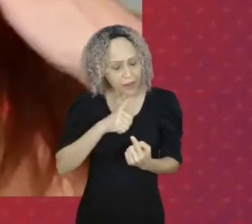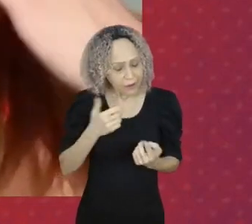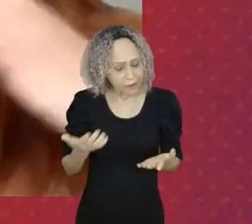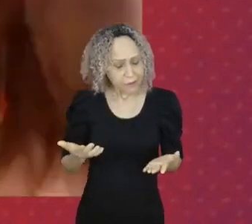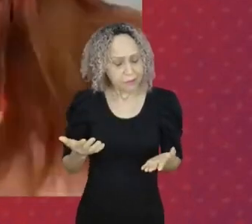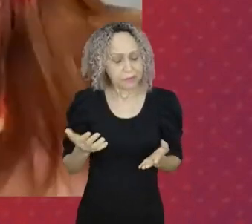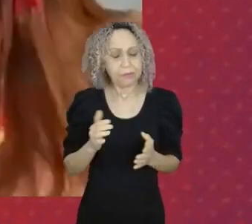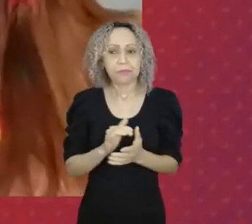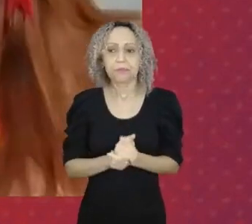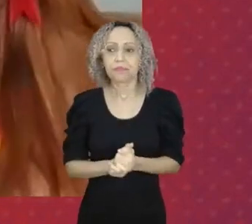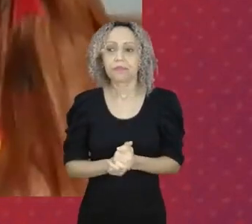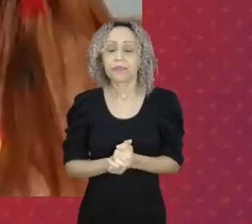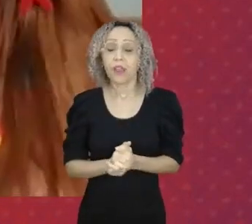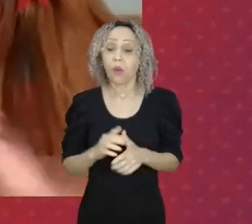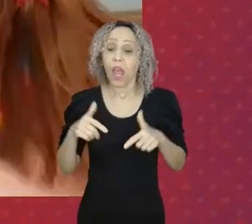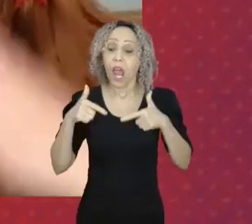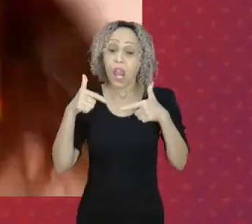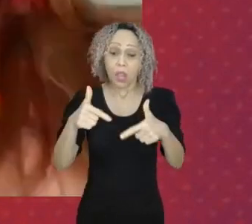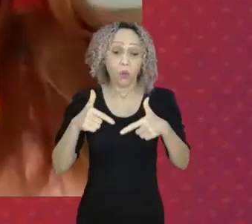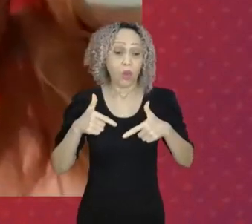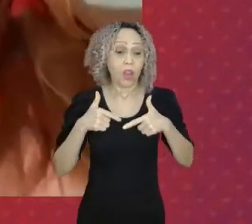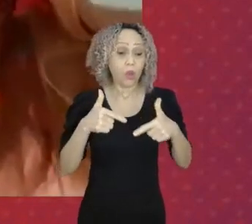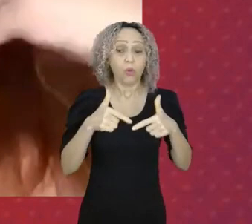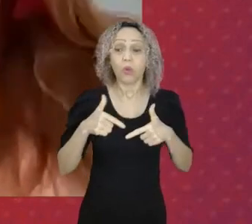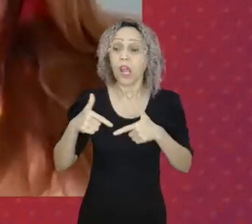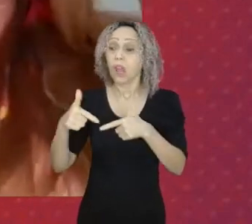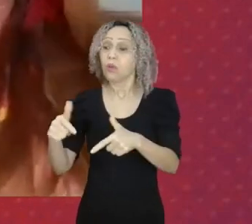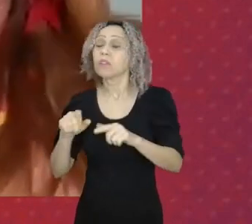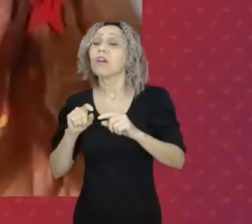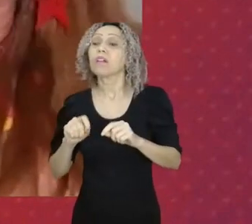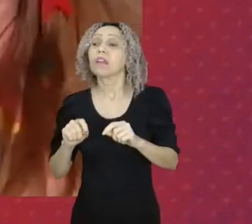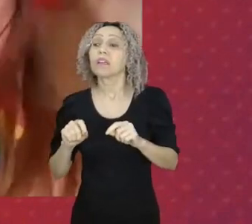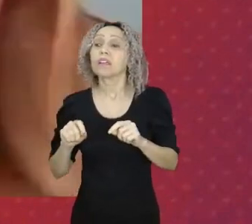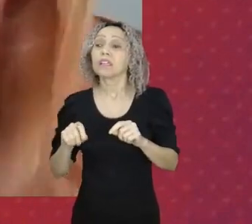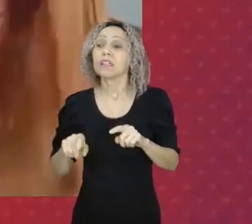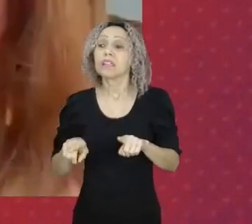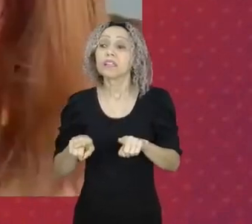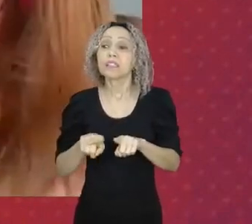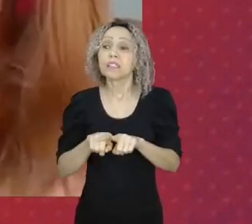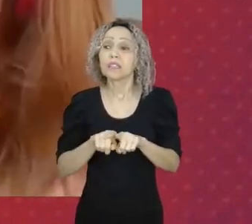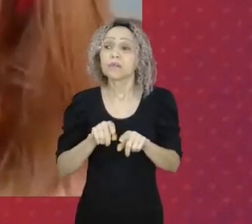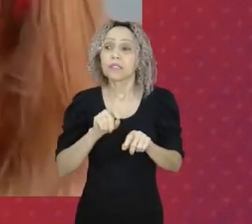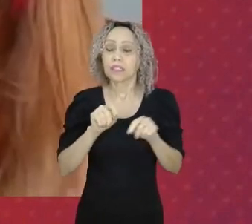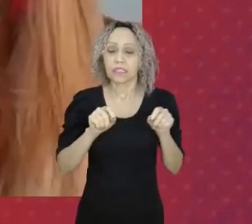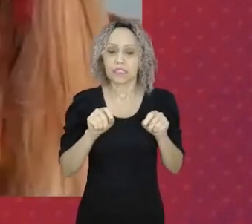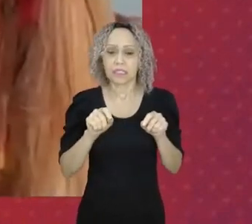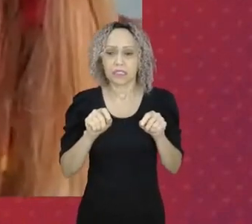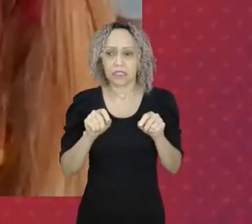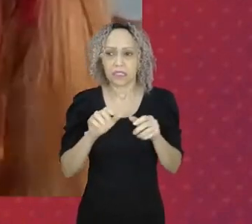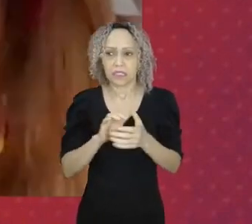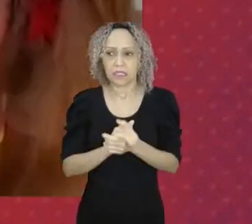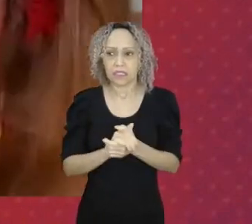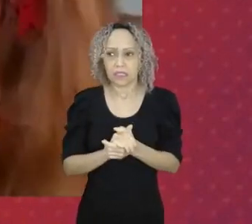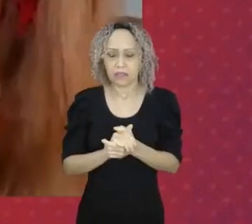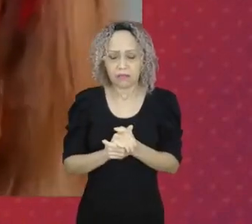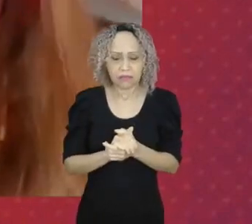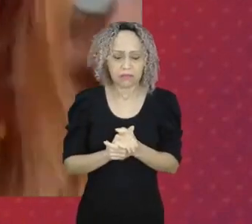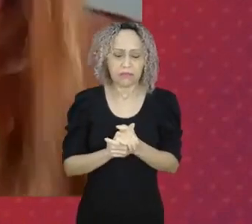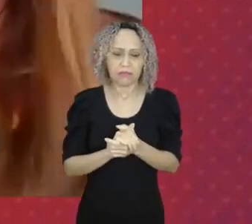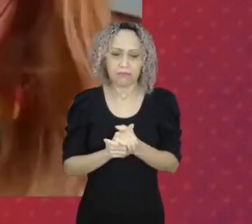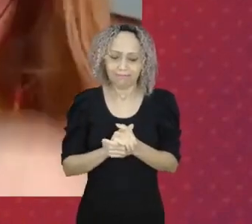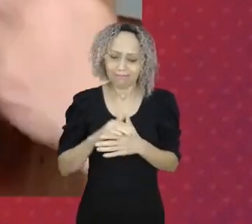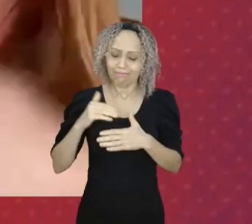luta, de diversas lutas, ela também é colocada em xeque em diversas construções desse